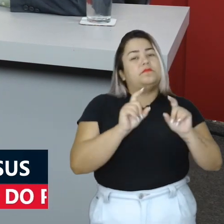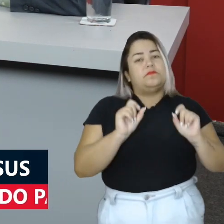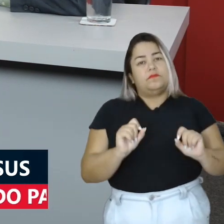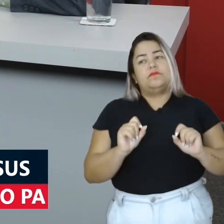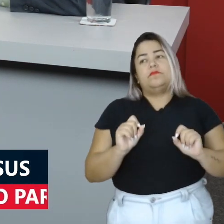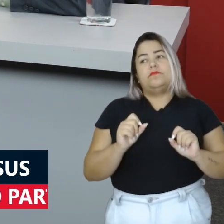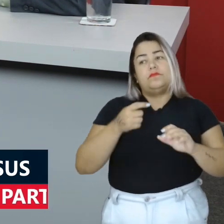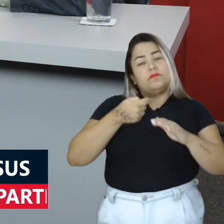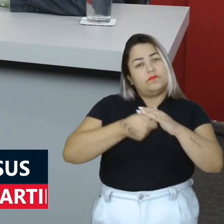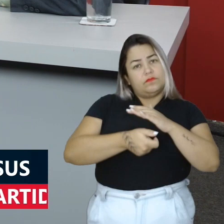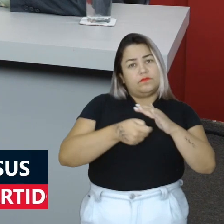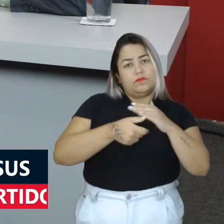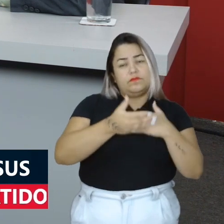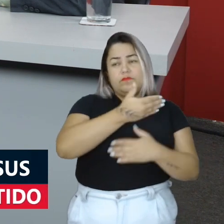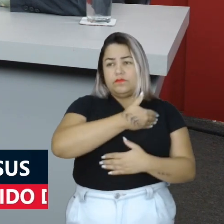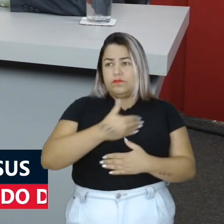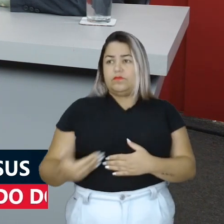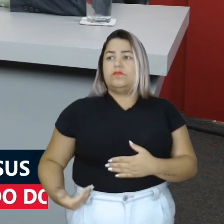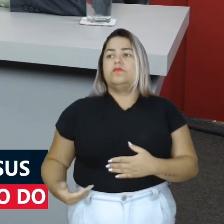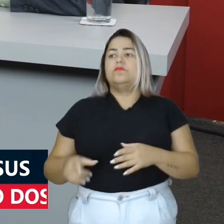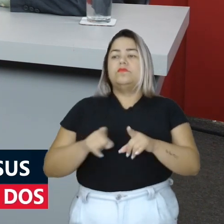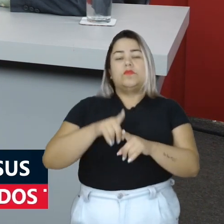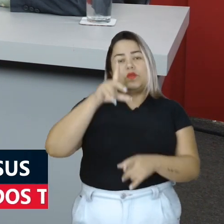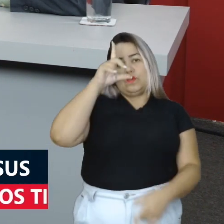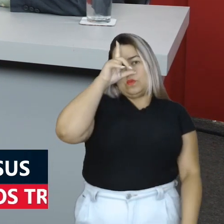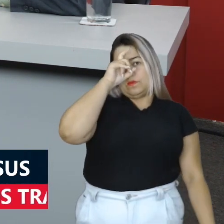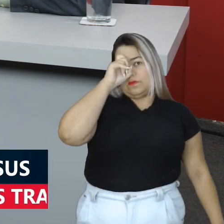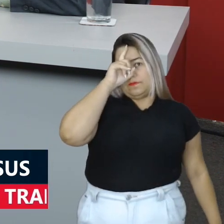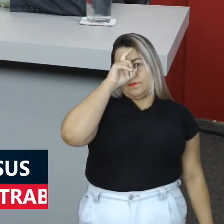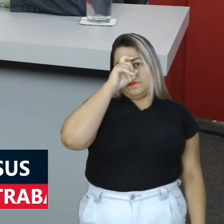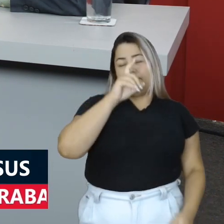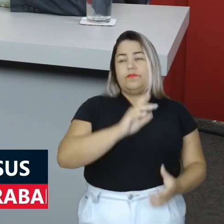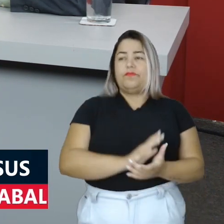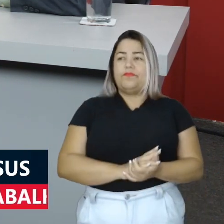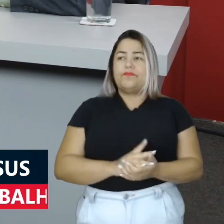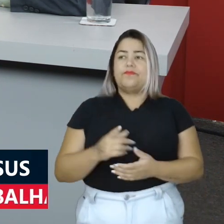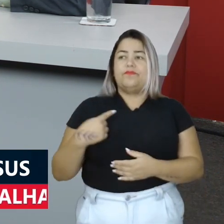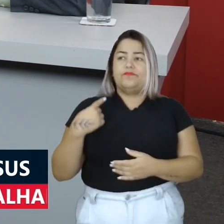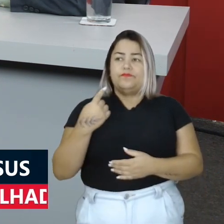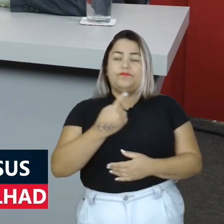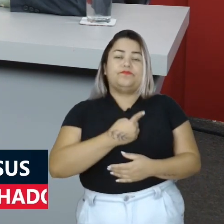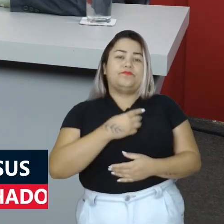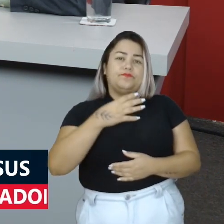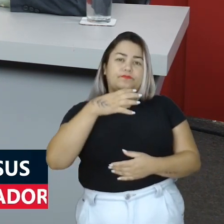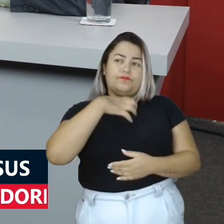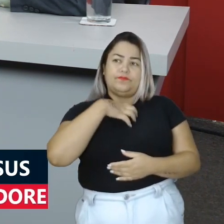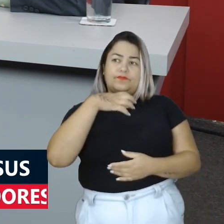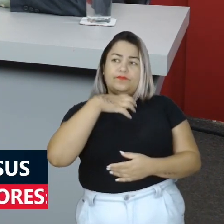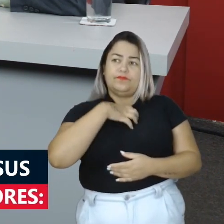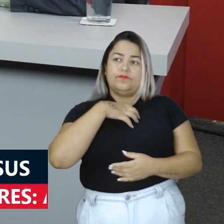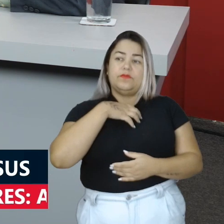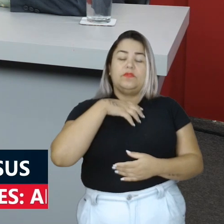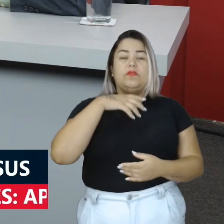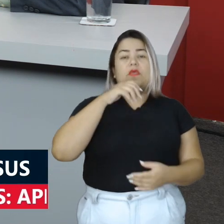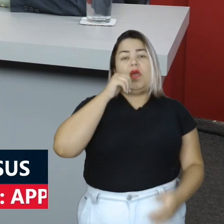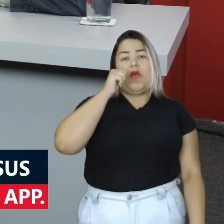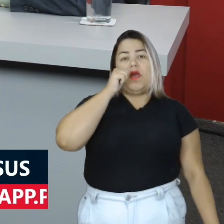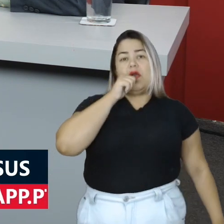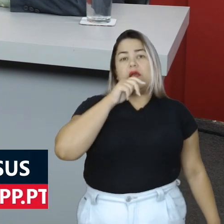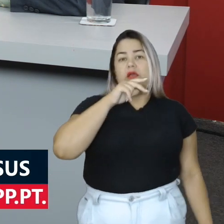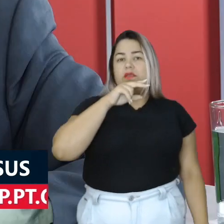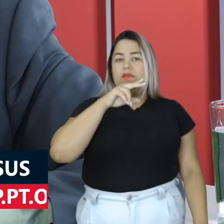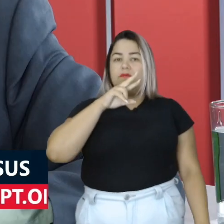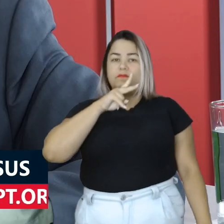Governo Federal. E mais, os grandes hospitais filantrópicos, no nosso caso, na Bahia, o Hospital de Irmã Dulce, o Hospital